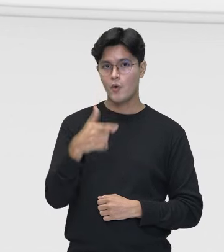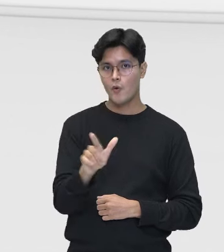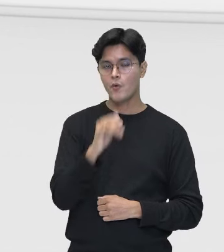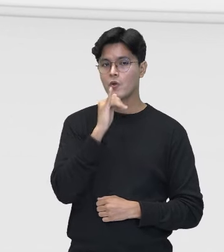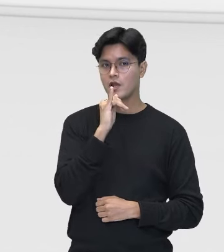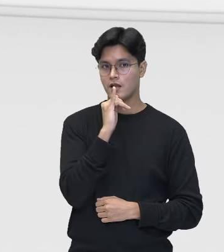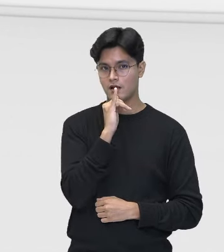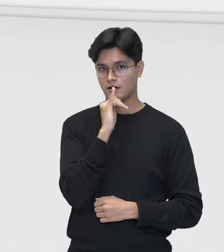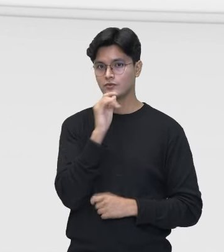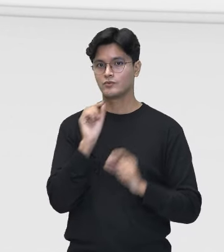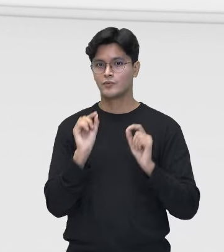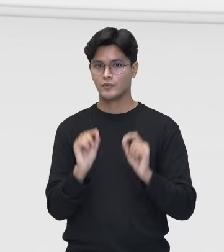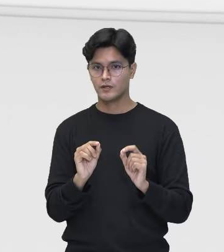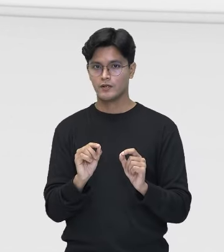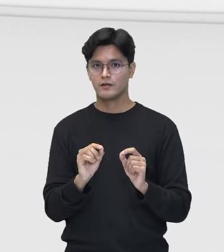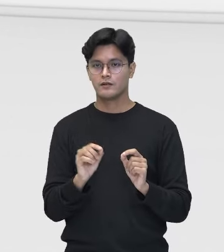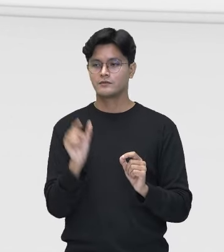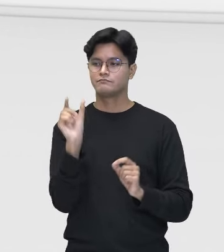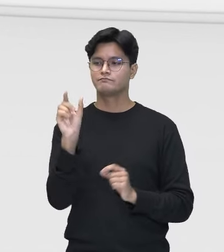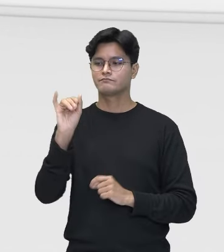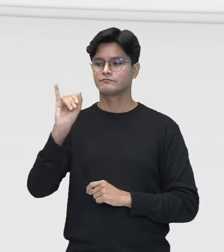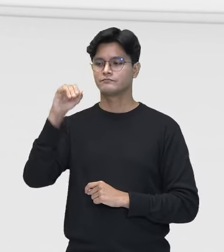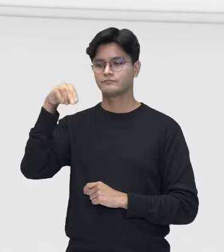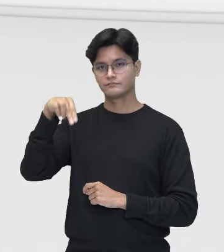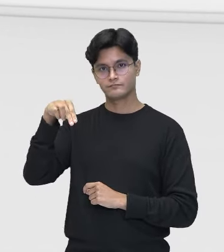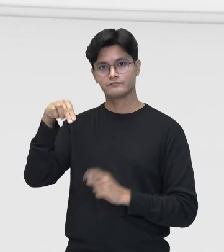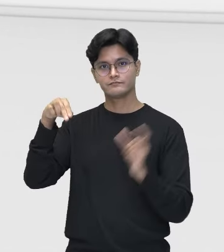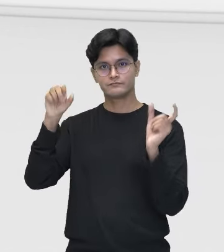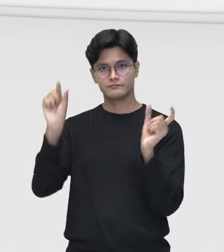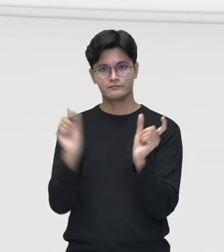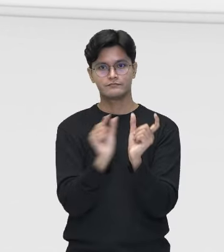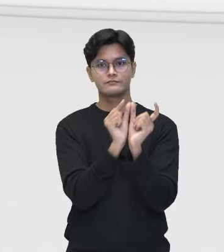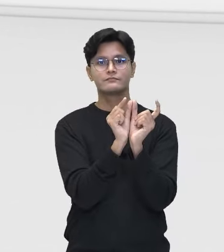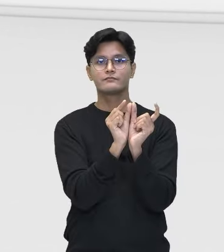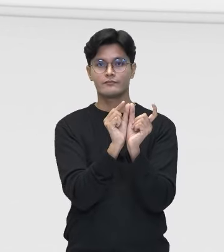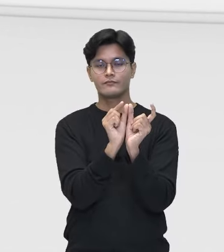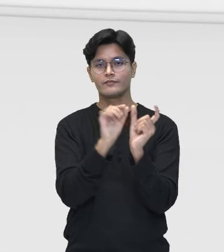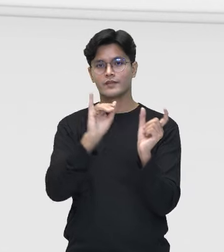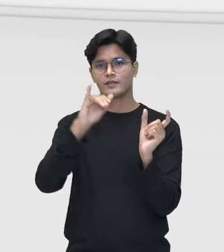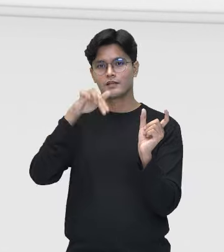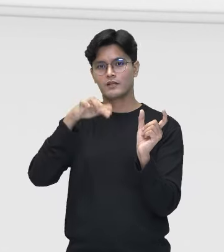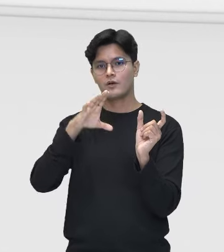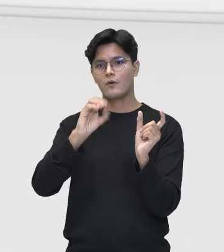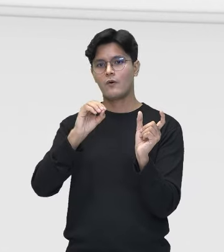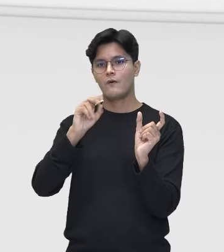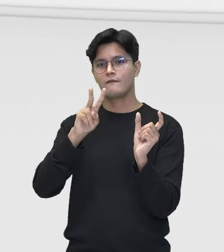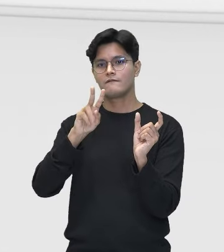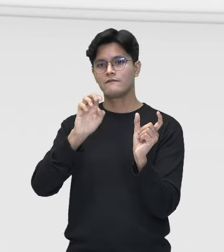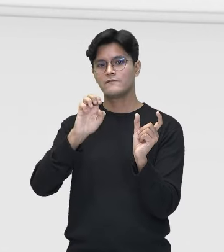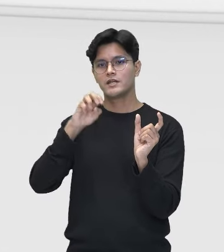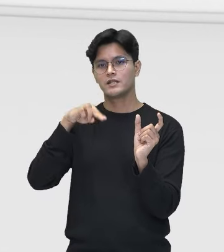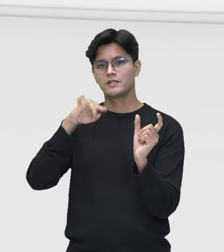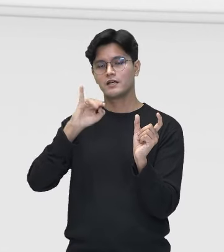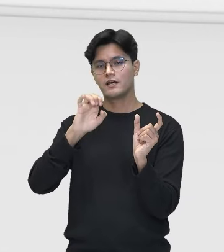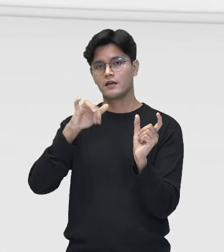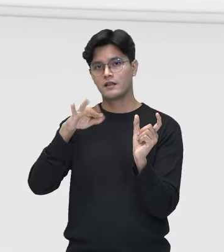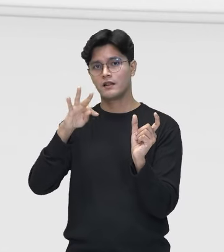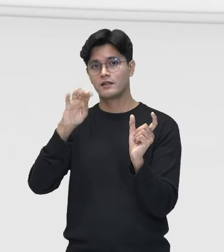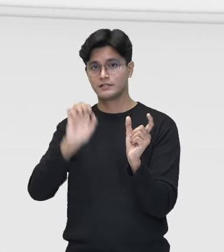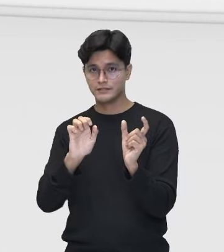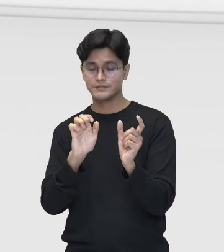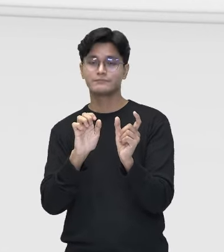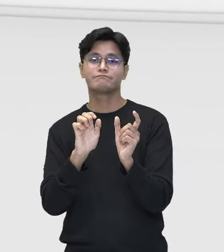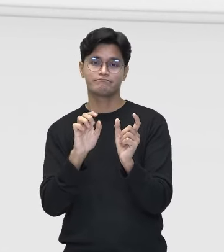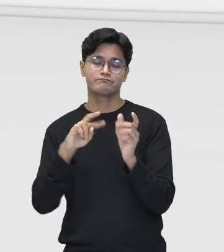Agora com o in. Olha só, convenient, já mudei para inconvenient, que fica inconveniente,